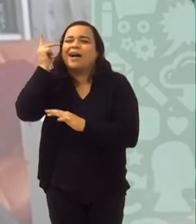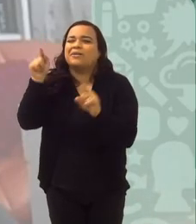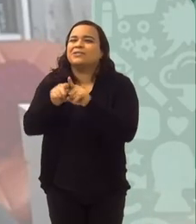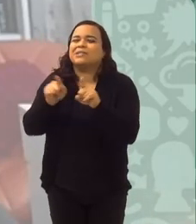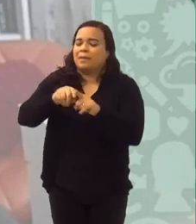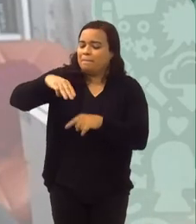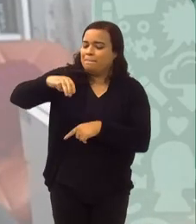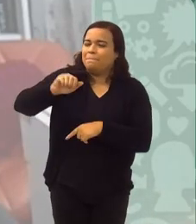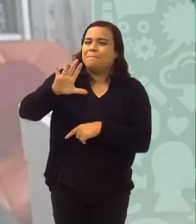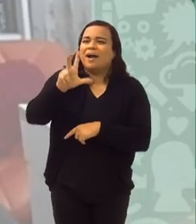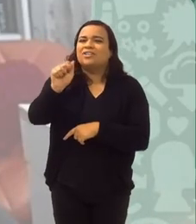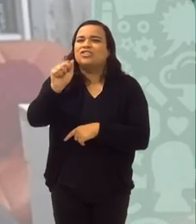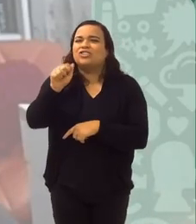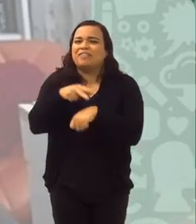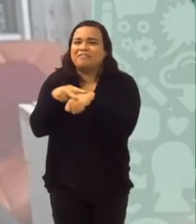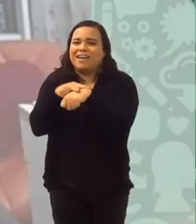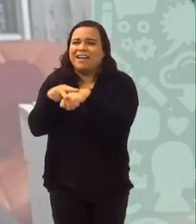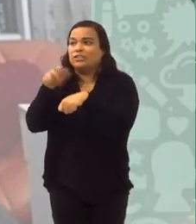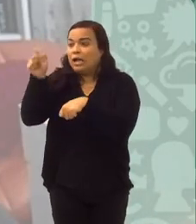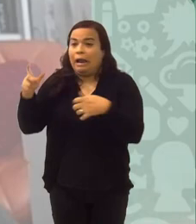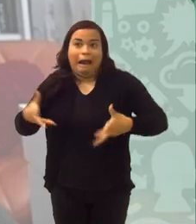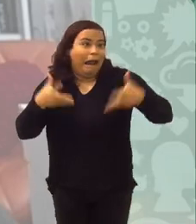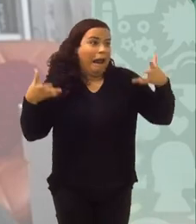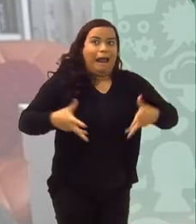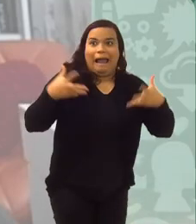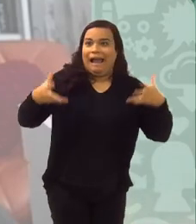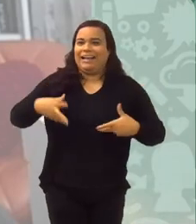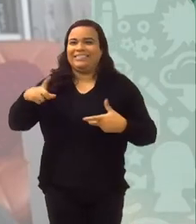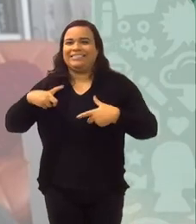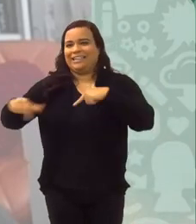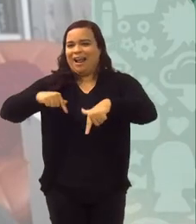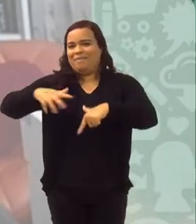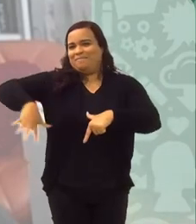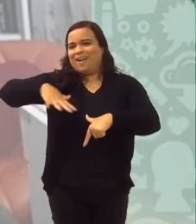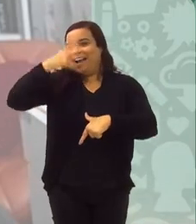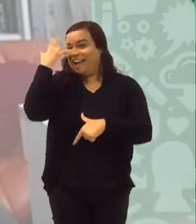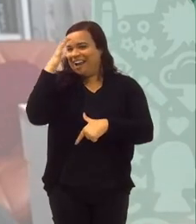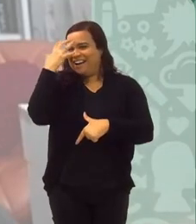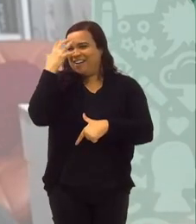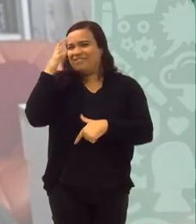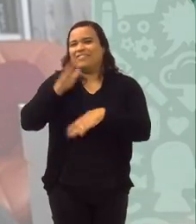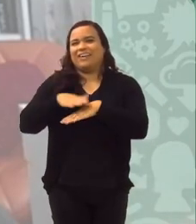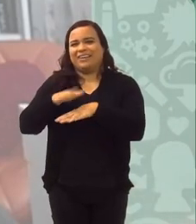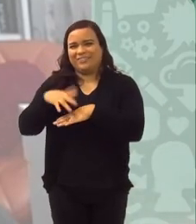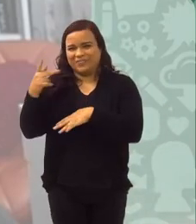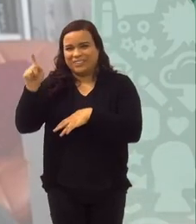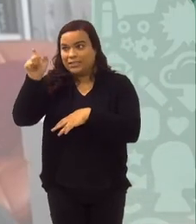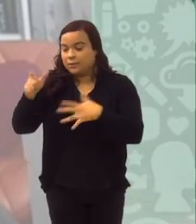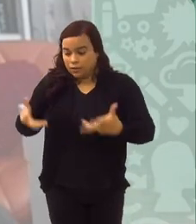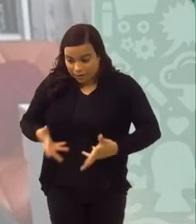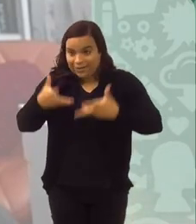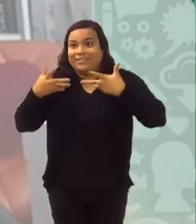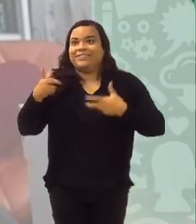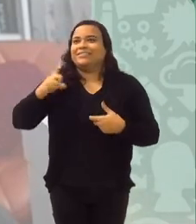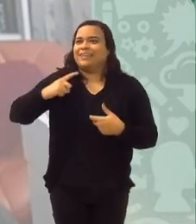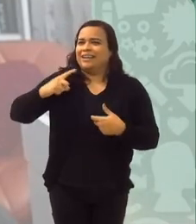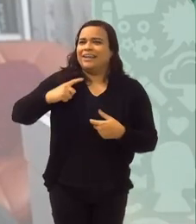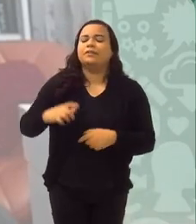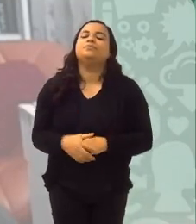da Mancha Verde. Então, está lá animadíssimo, ele trabalha com carnaval, o que é um grande motivador para